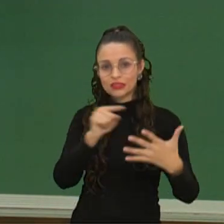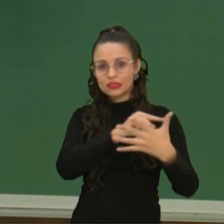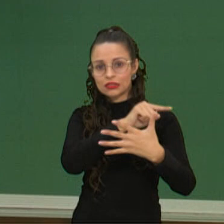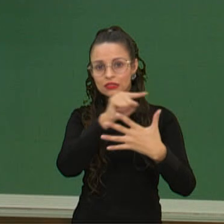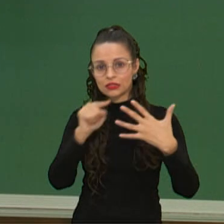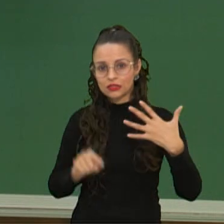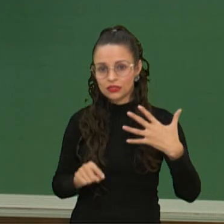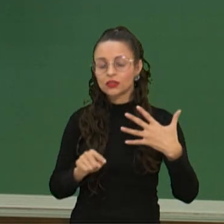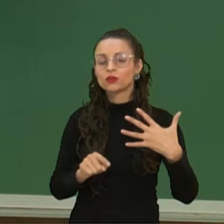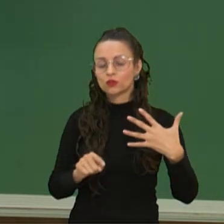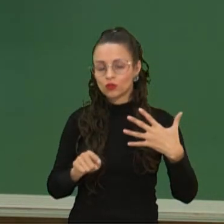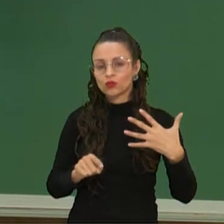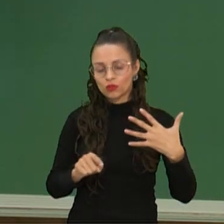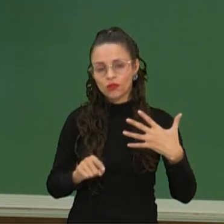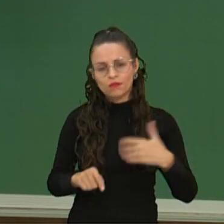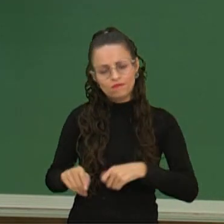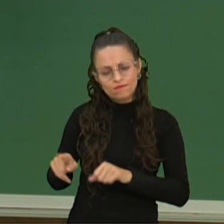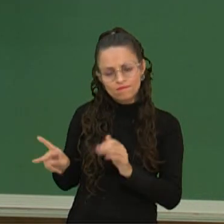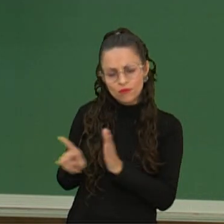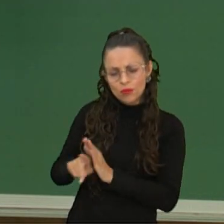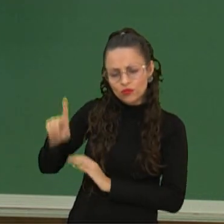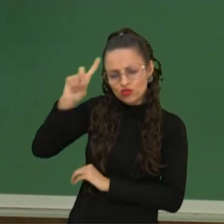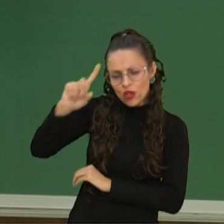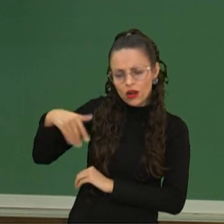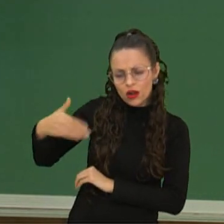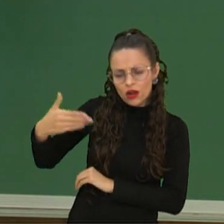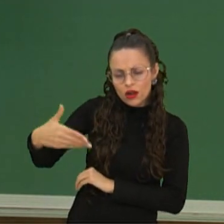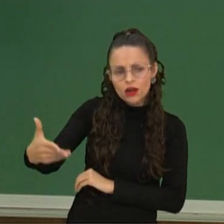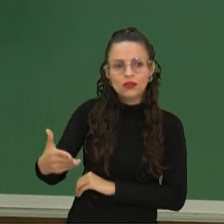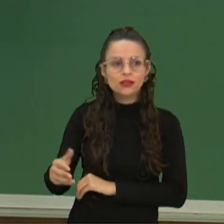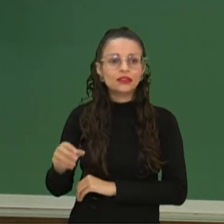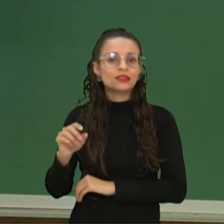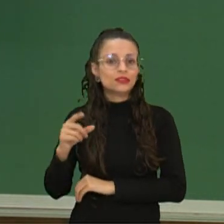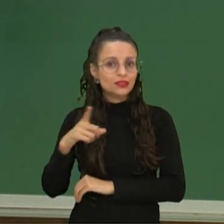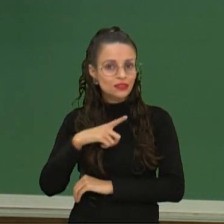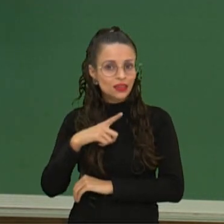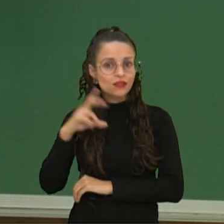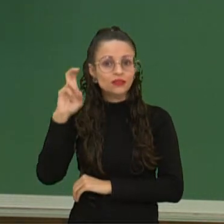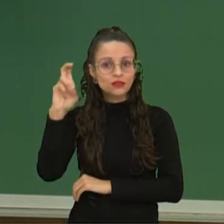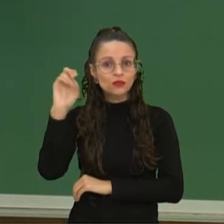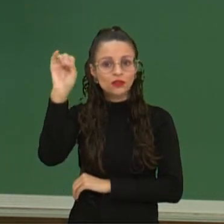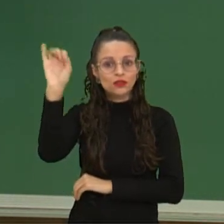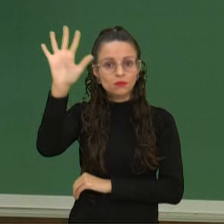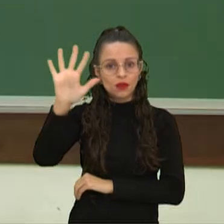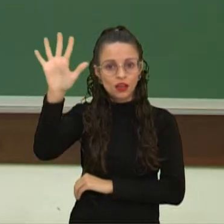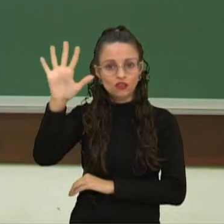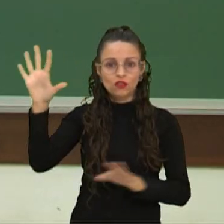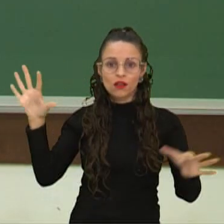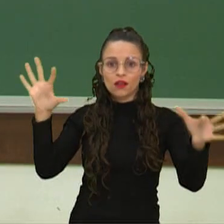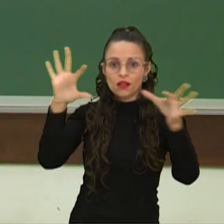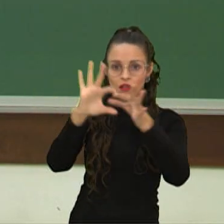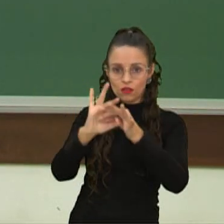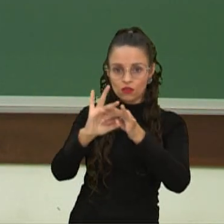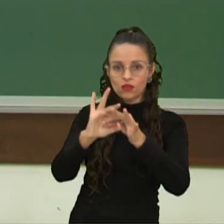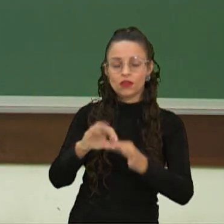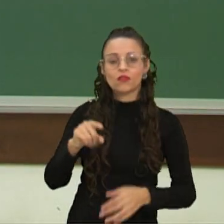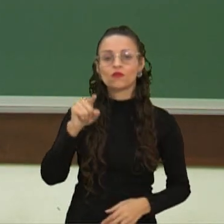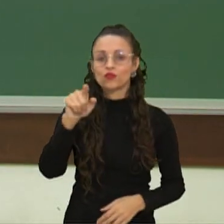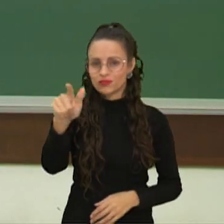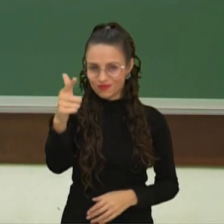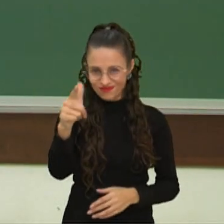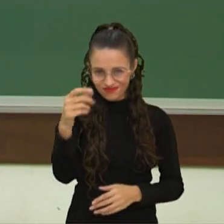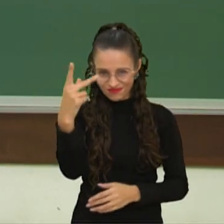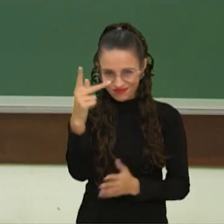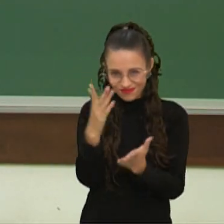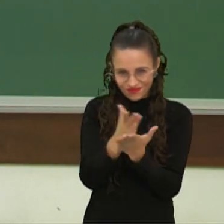bem práticas do nosso cotidiano e eu tenho aqui 5 imagens, é para você relacionar. Você não tem a imagem aí no caderno, mas você